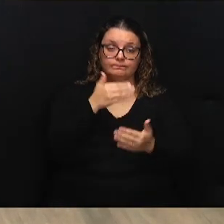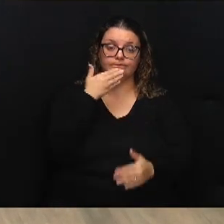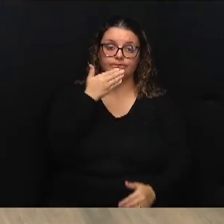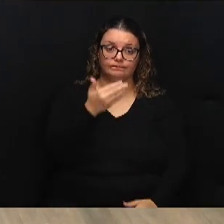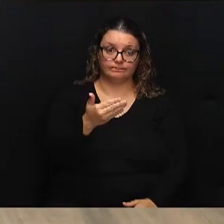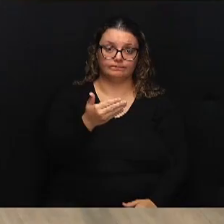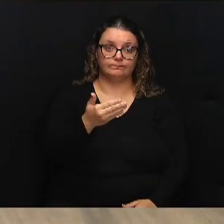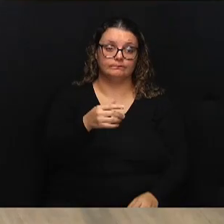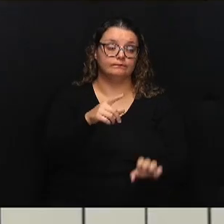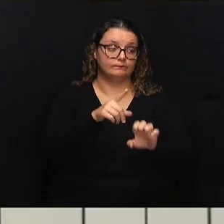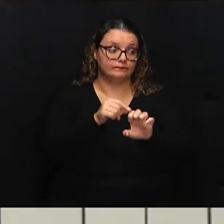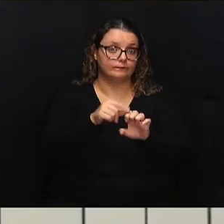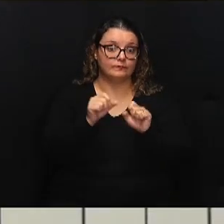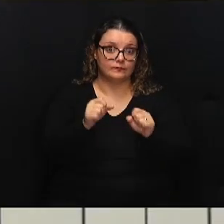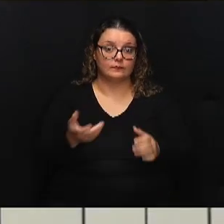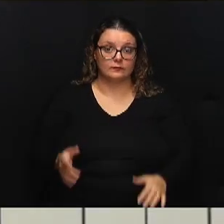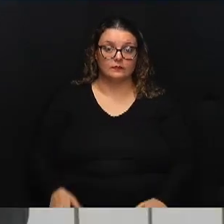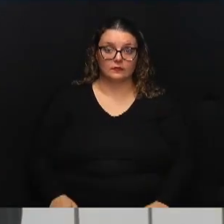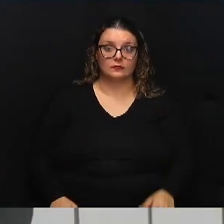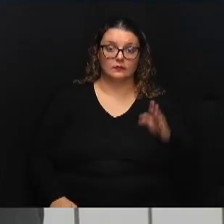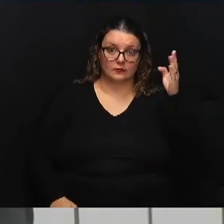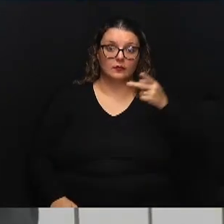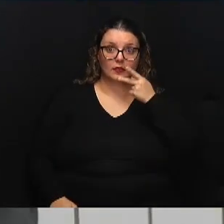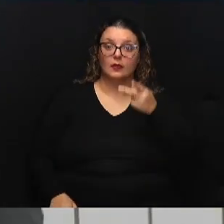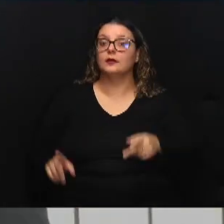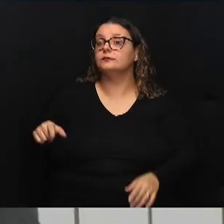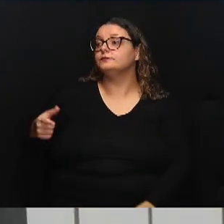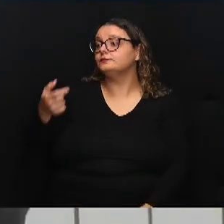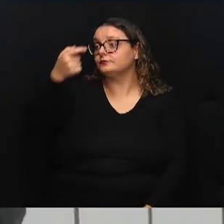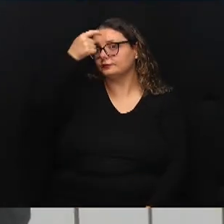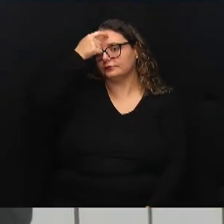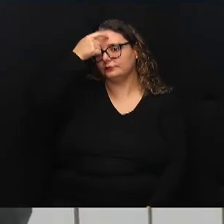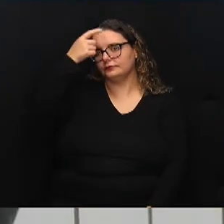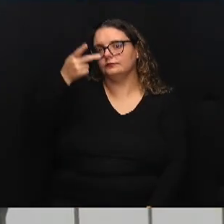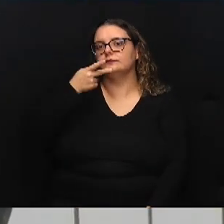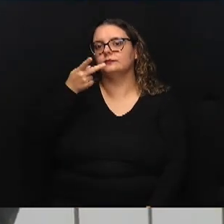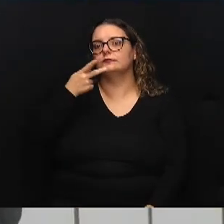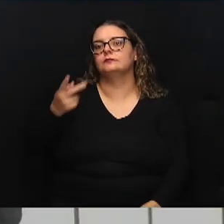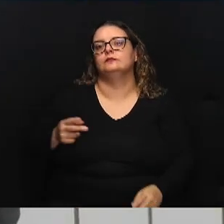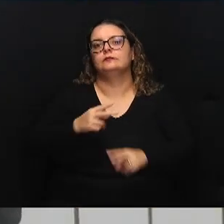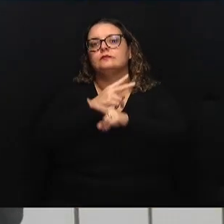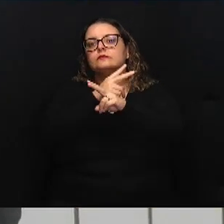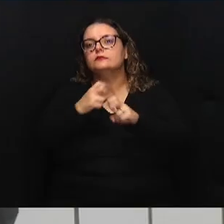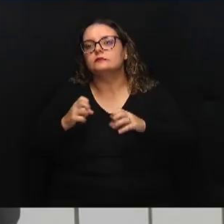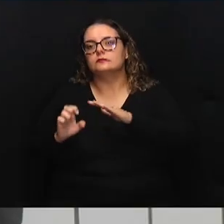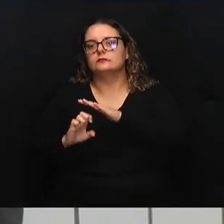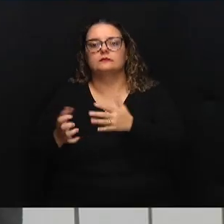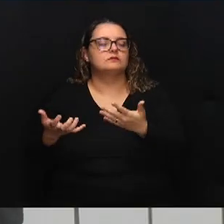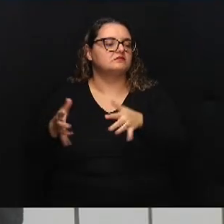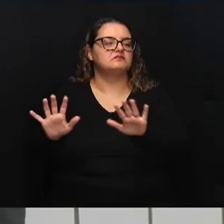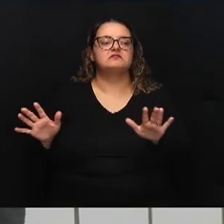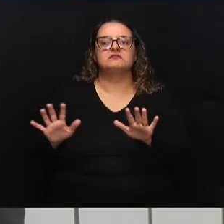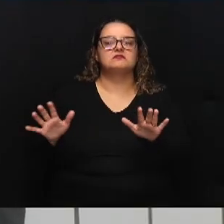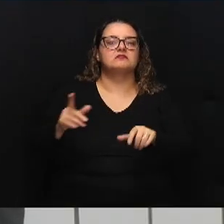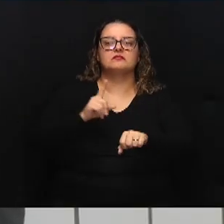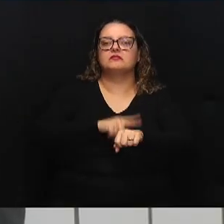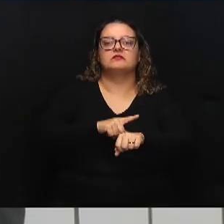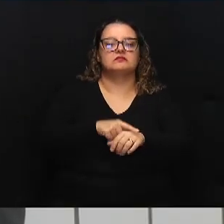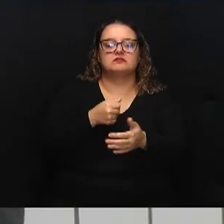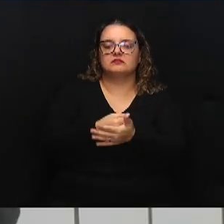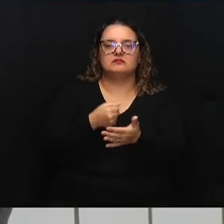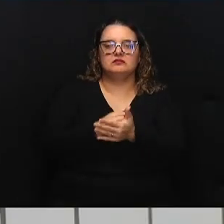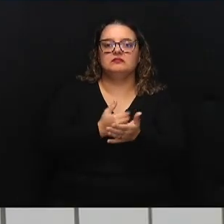para empreender, né? O Brasil porque eles tomaram consciência, muito, né, do ambiente tóxico da empresa, eles não querem mais o horário